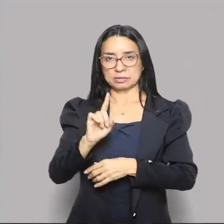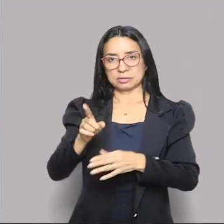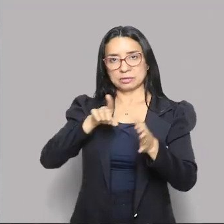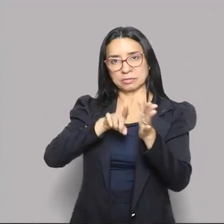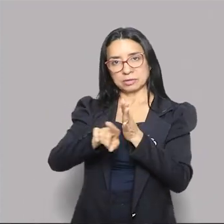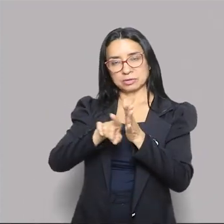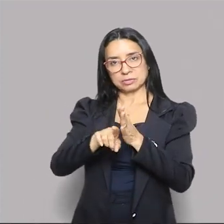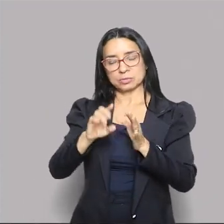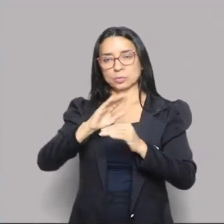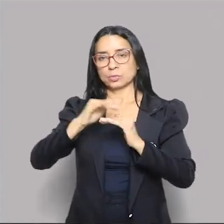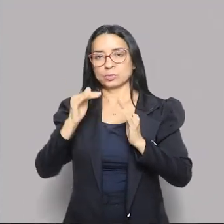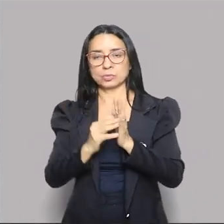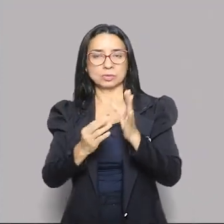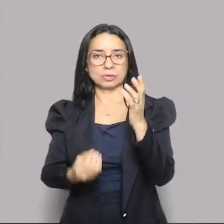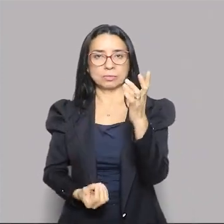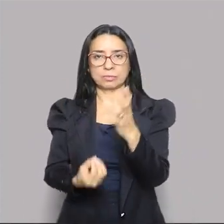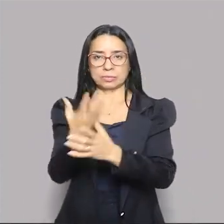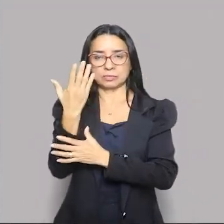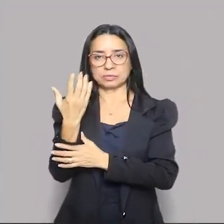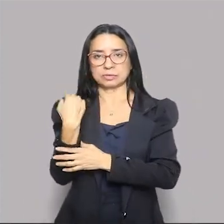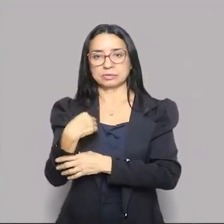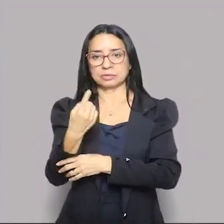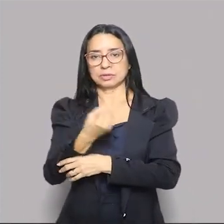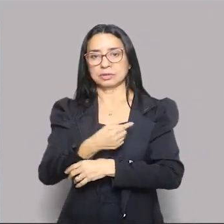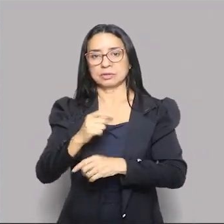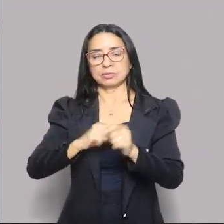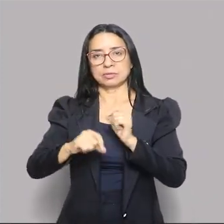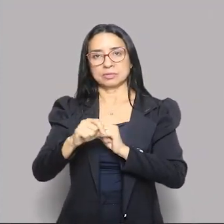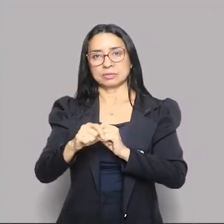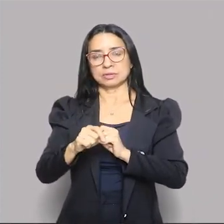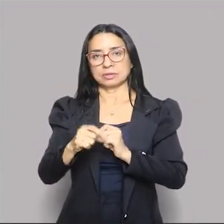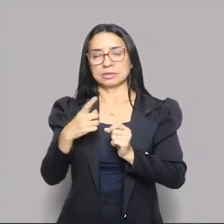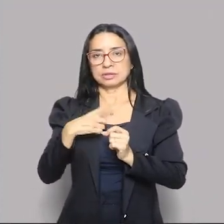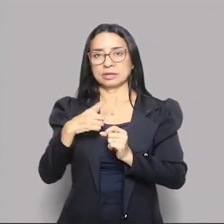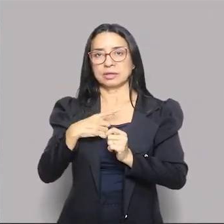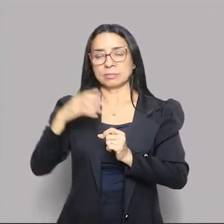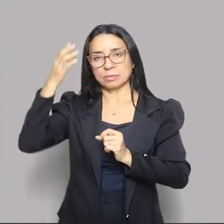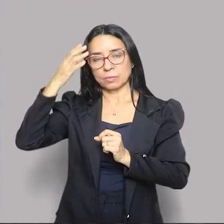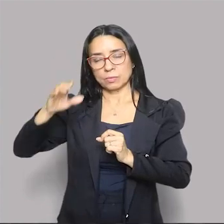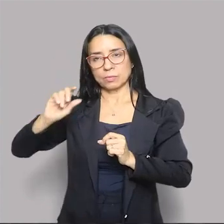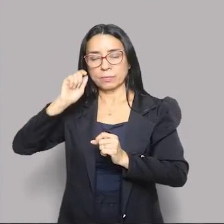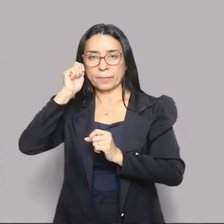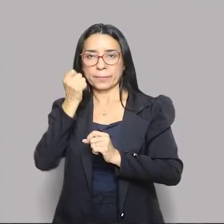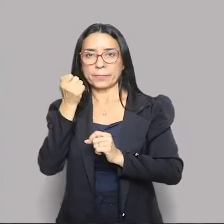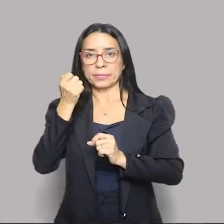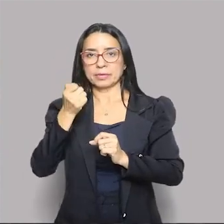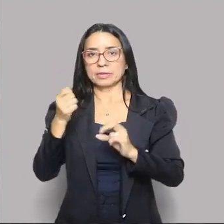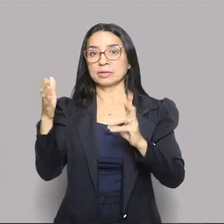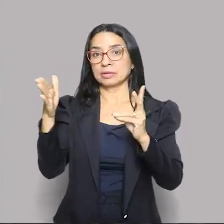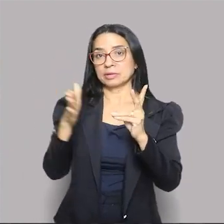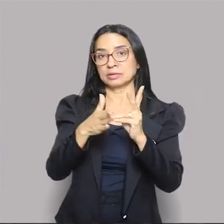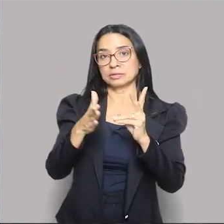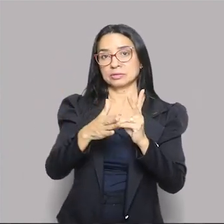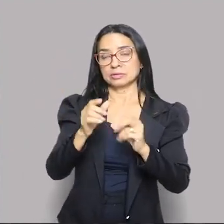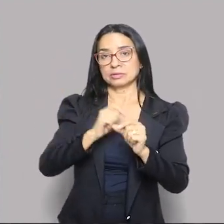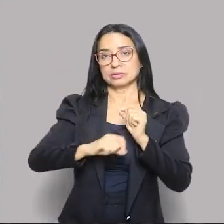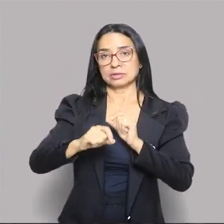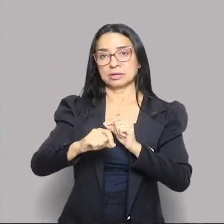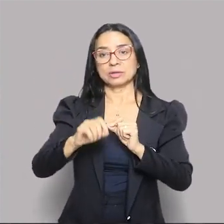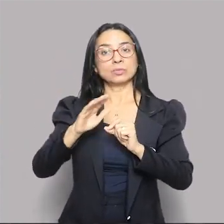pela cultura, e hoje no Brasil nós contamos com a cultura preta, a cultura indígena, né, tudo que é produzido por essa cultura precisa